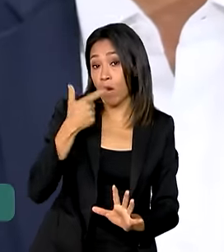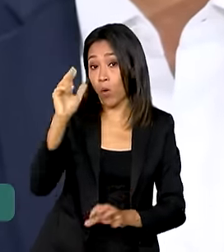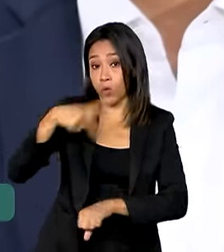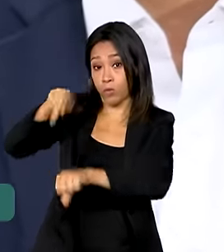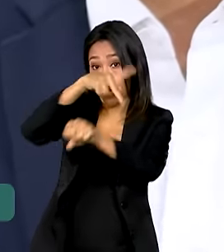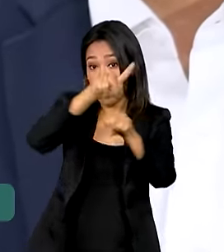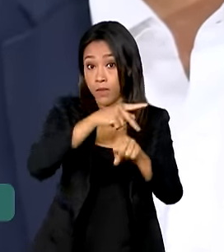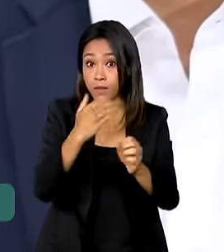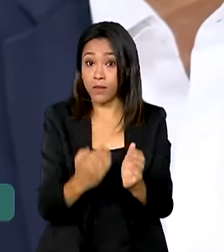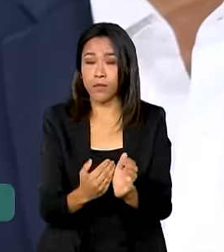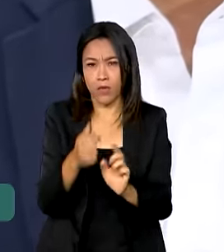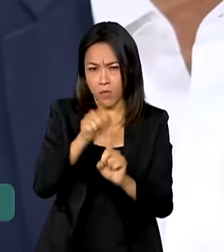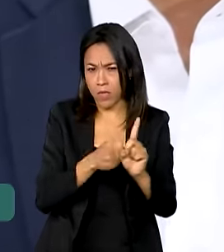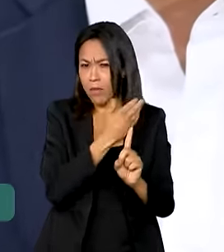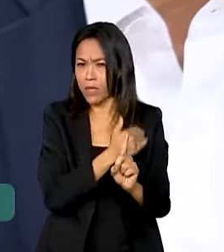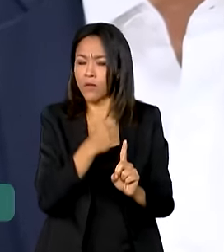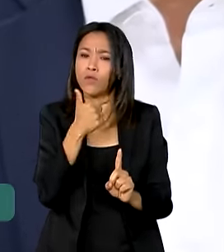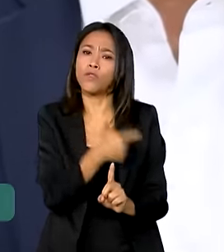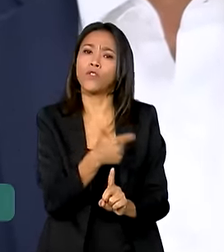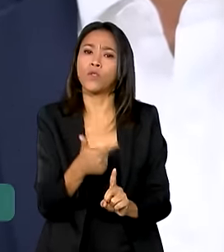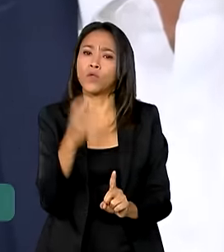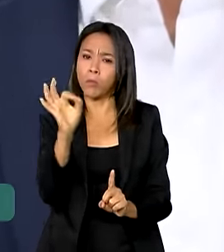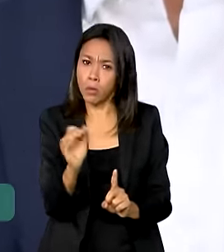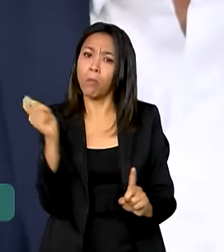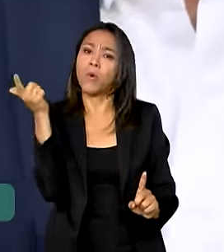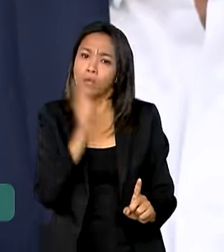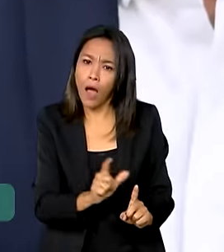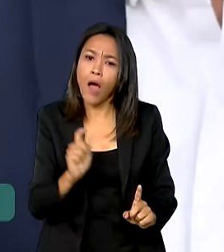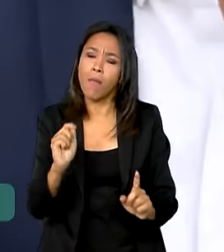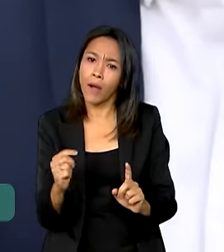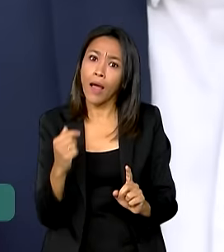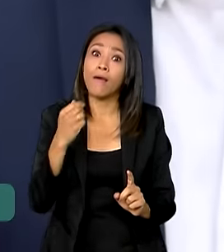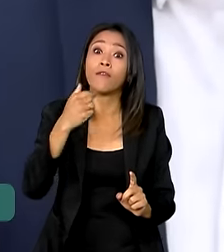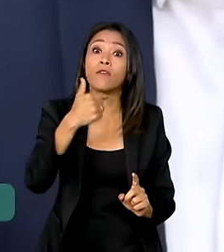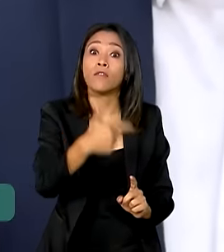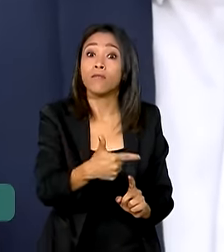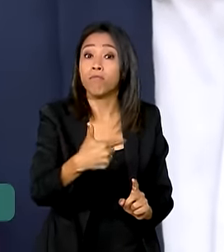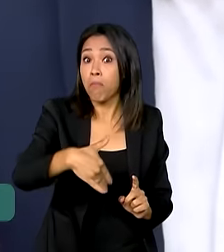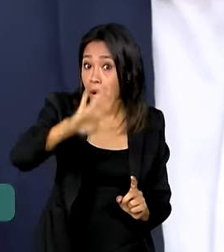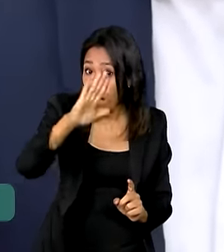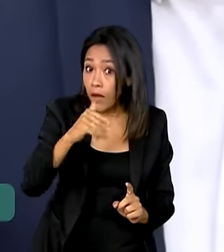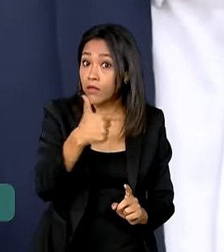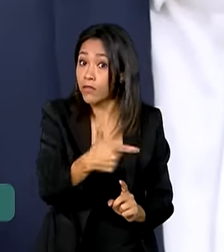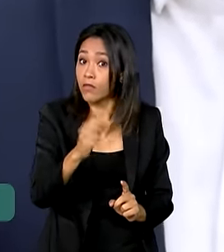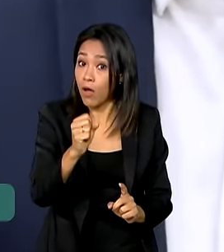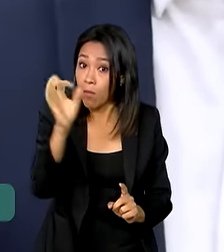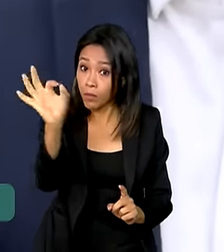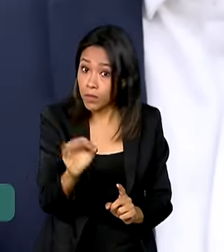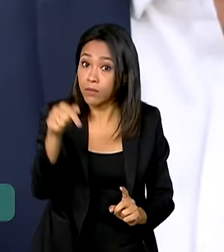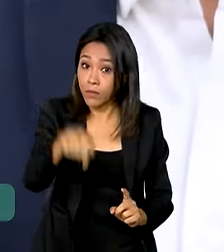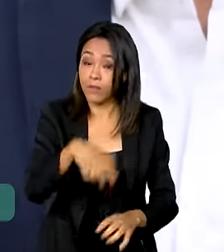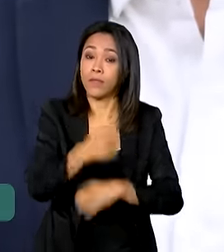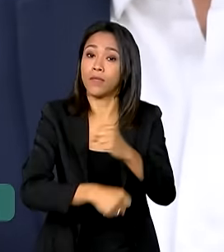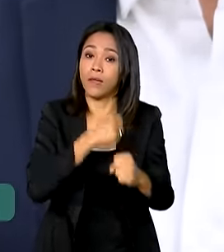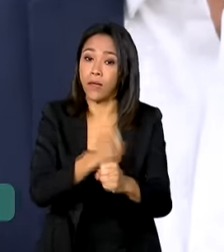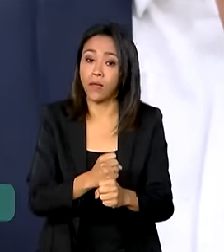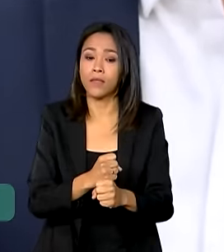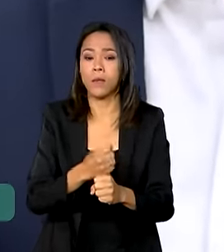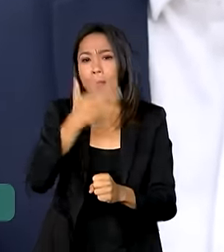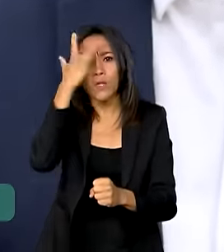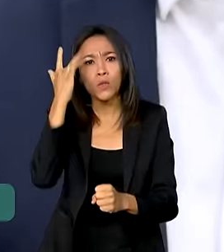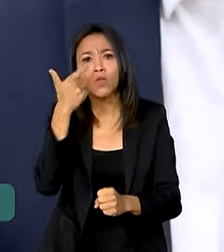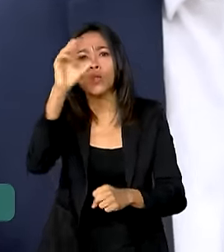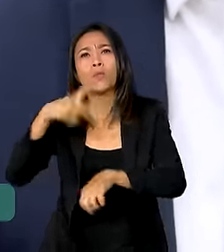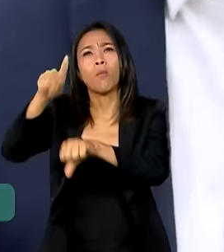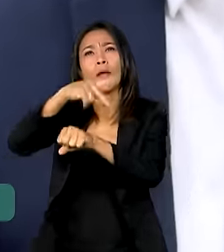crescemos 22%, podemos chegar a mais de 8% no crescimento internacional de turistas desse ano, estrangeiros que